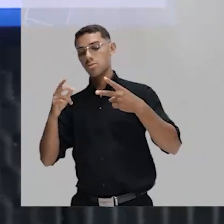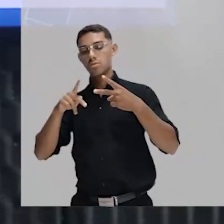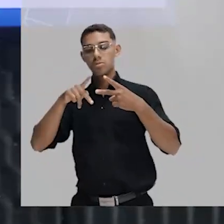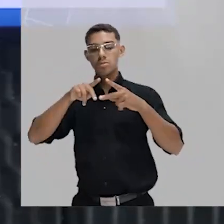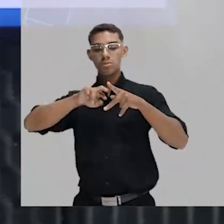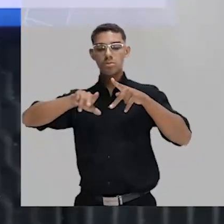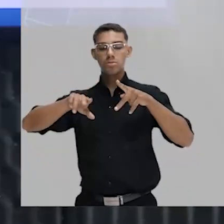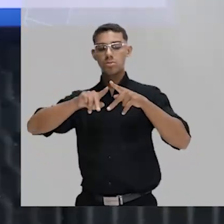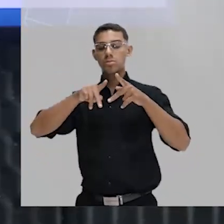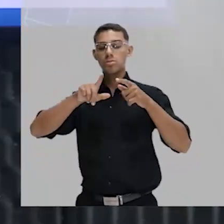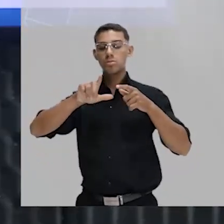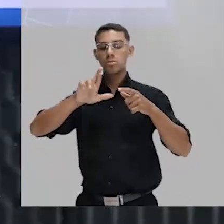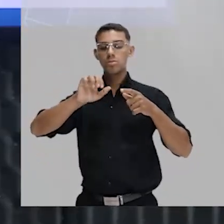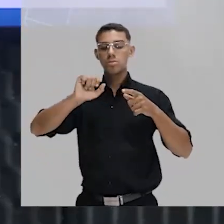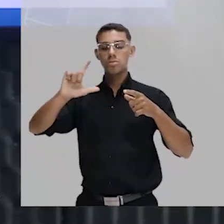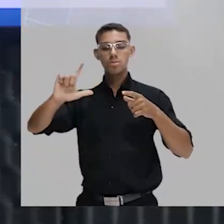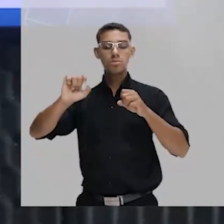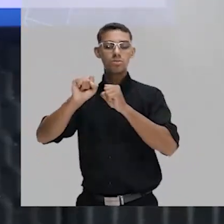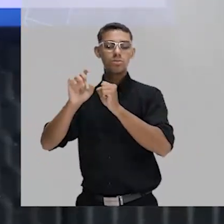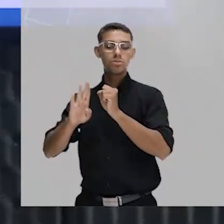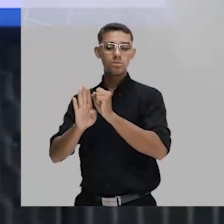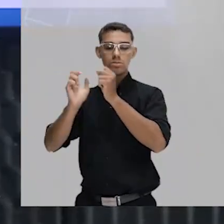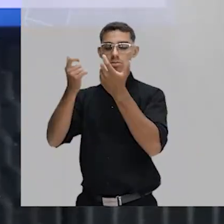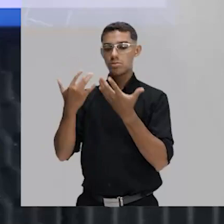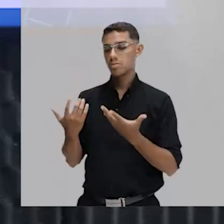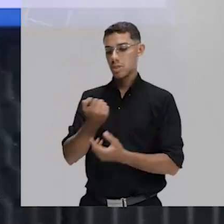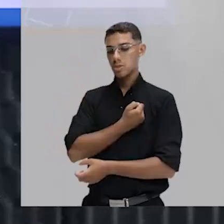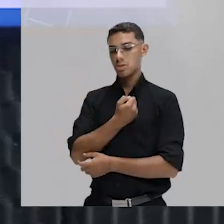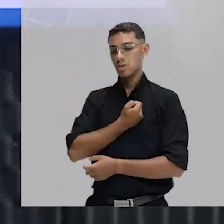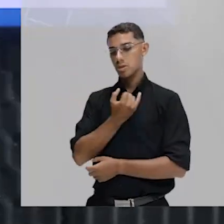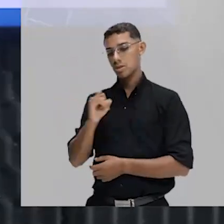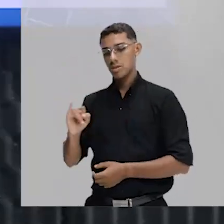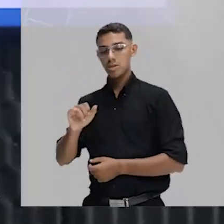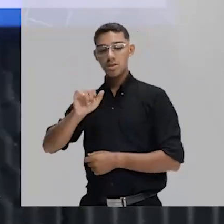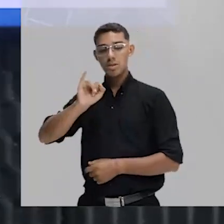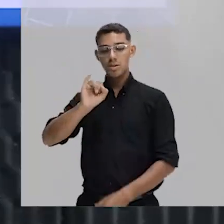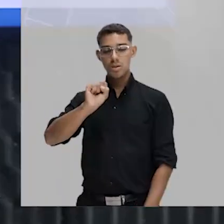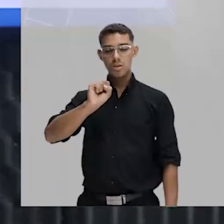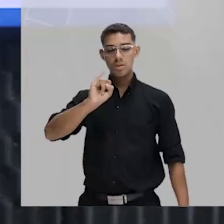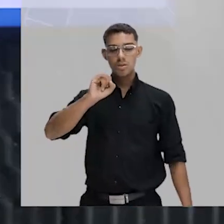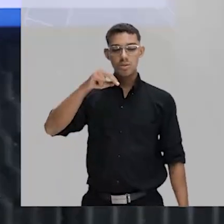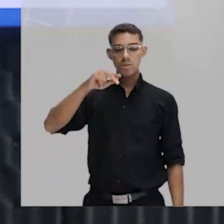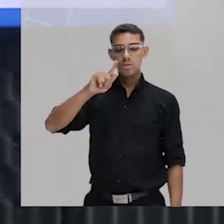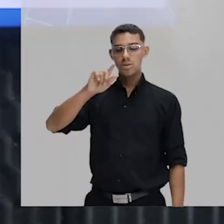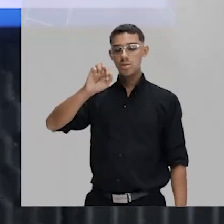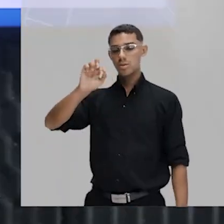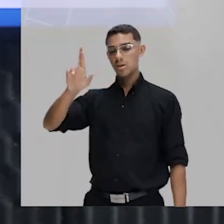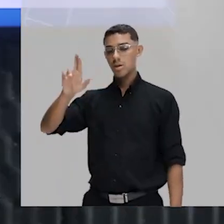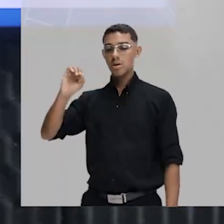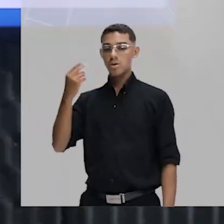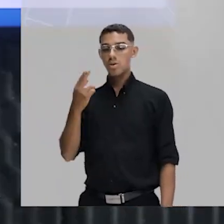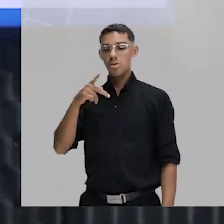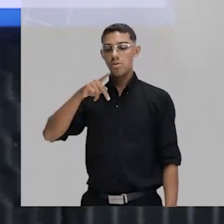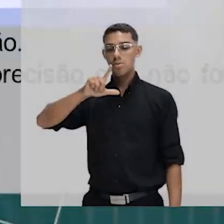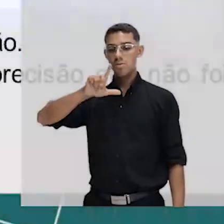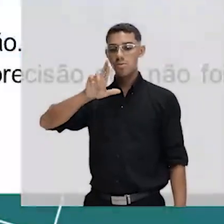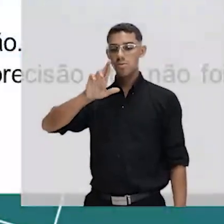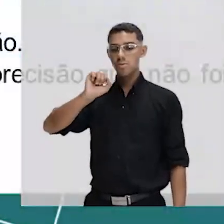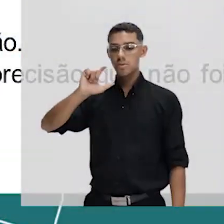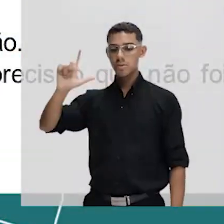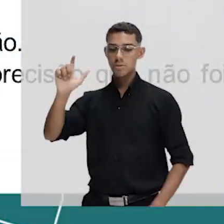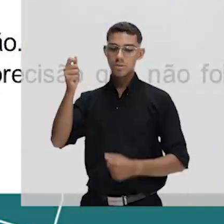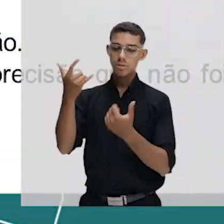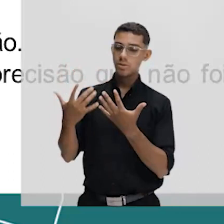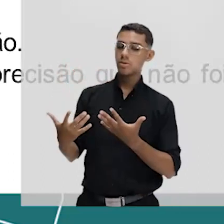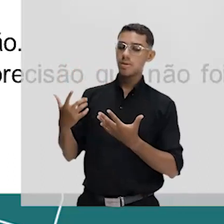o gênero e para determinar o número também, né? Se vai estar no singular ou no plural. Os artigos